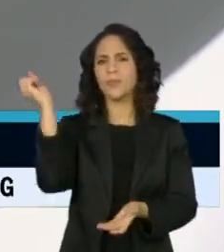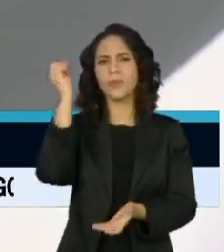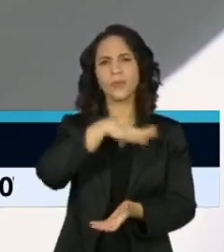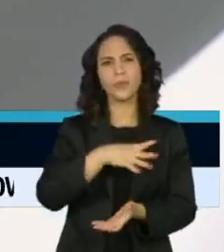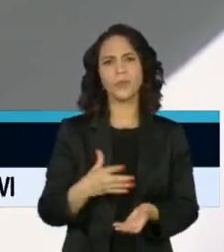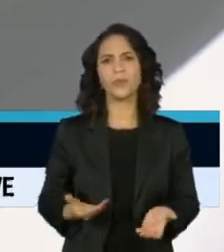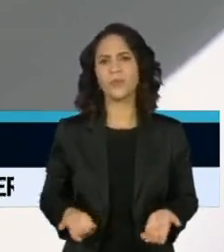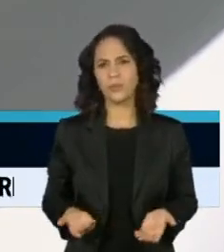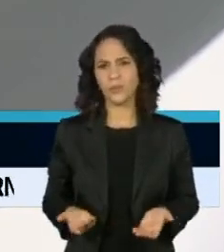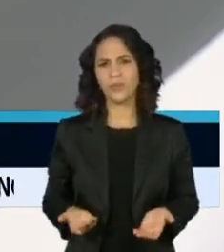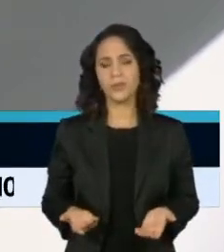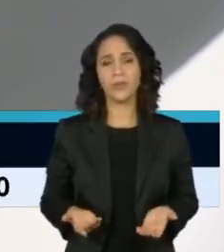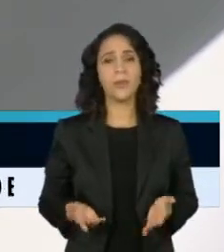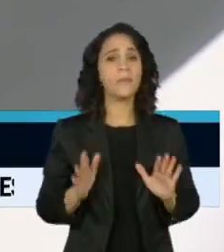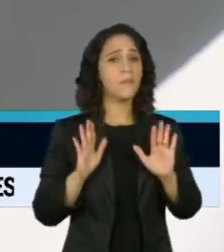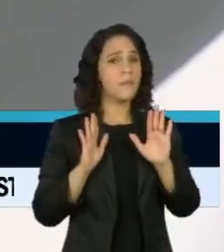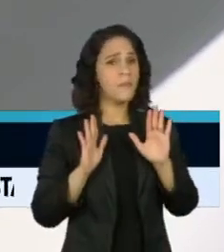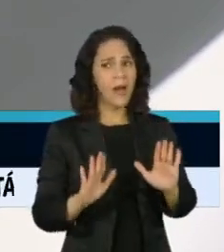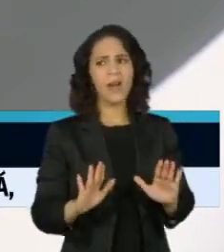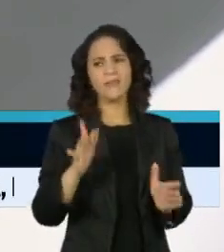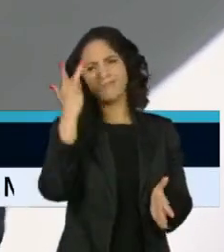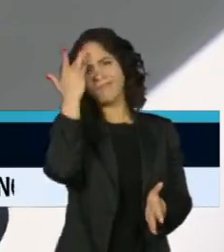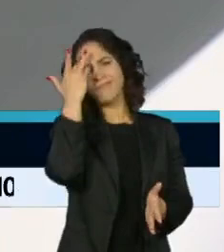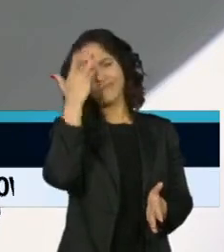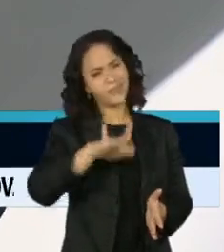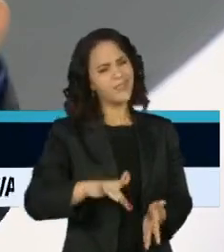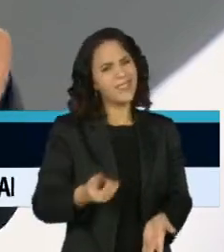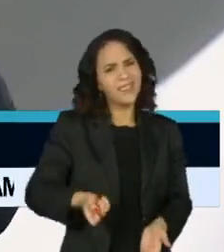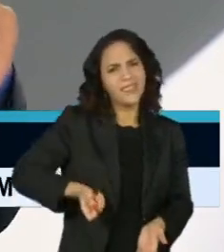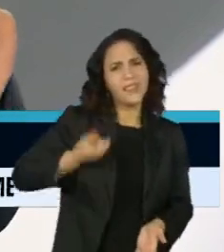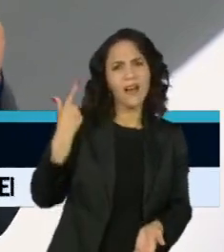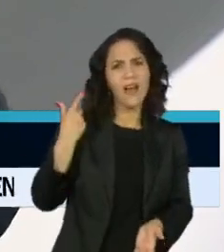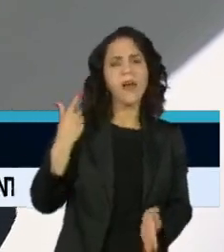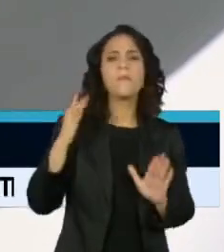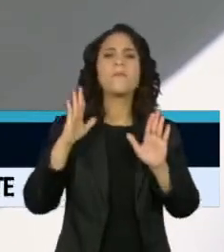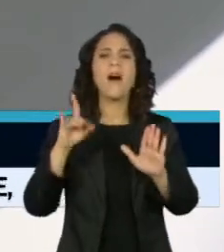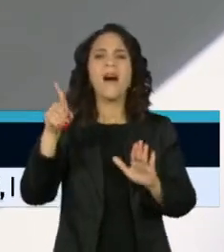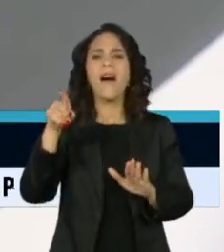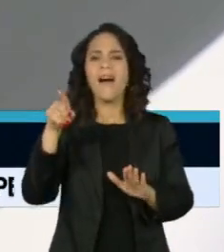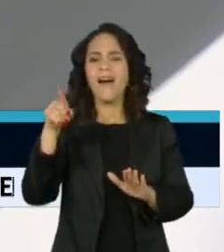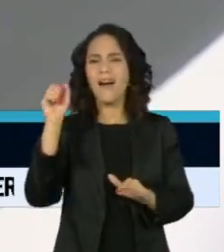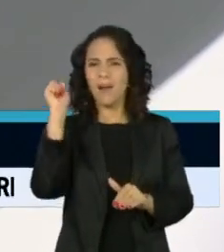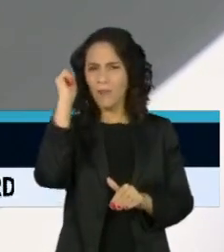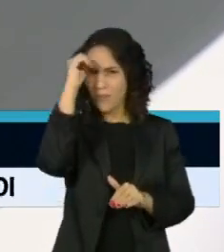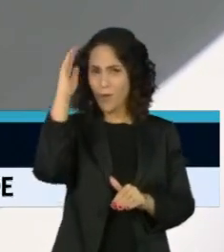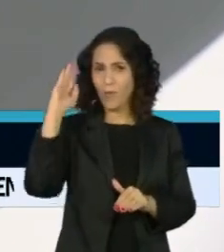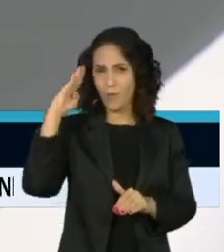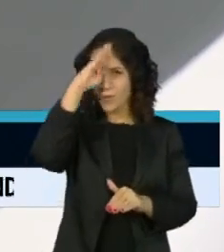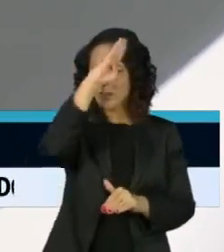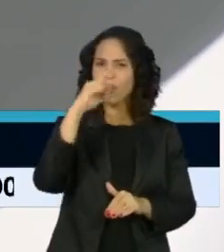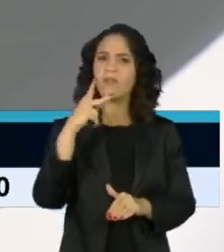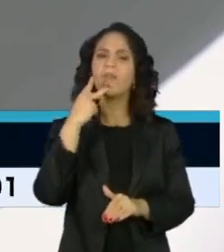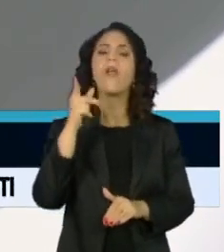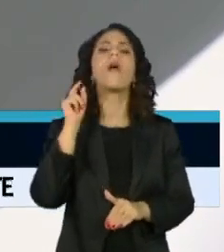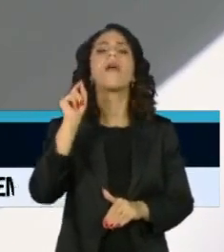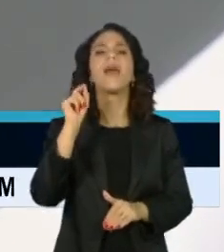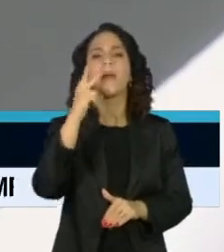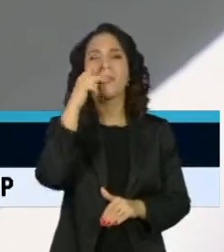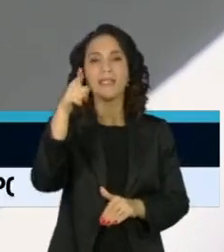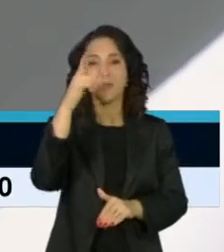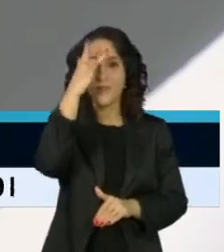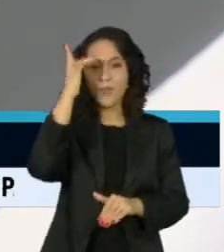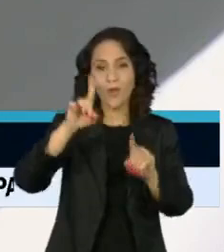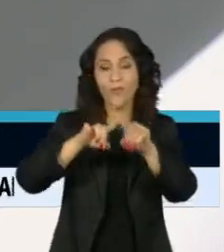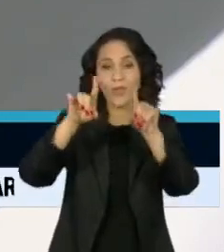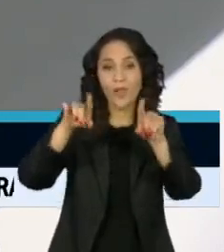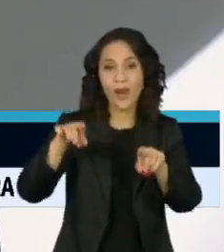mas quando o presidente bolsonaro fala que tem que crucificar eu uso aqui na Anvisa